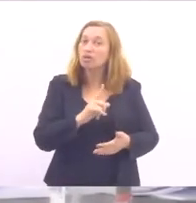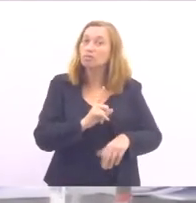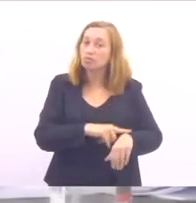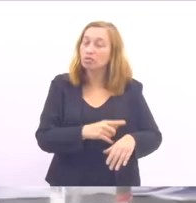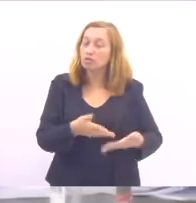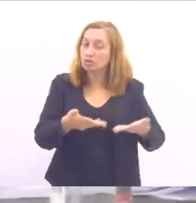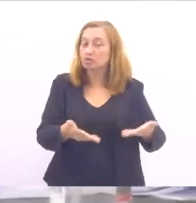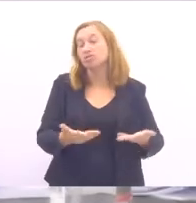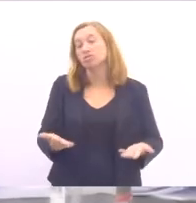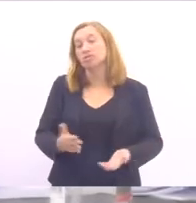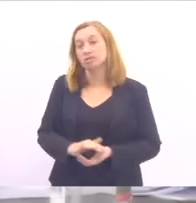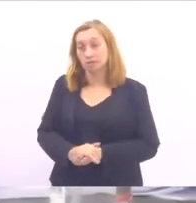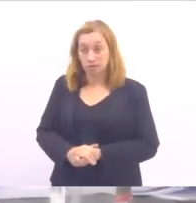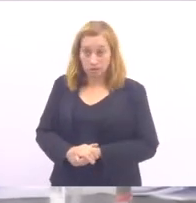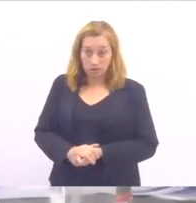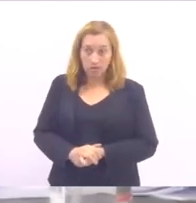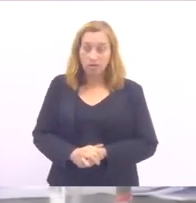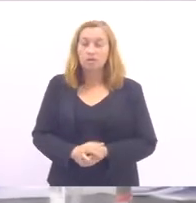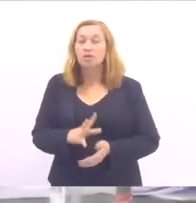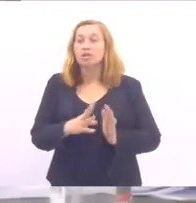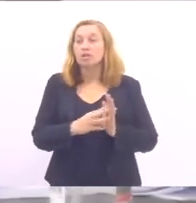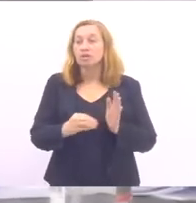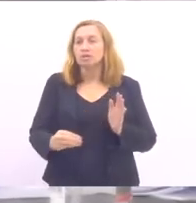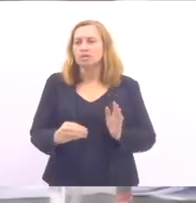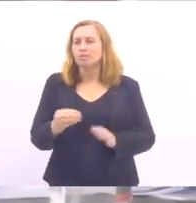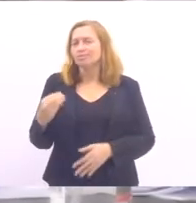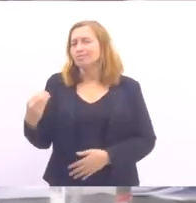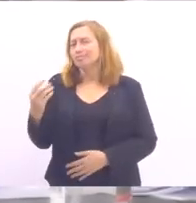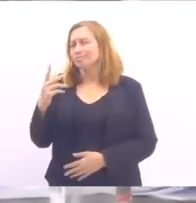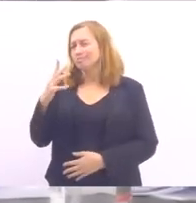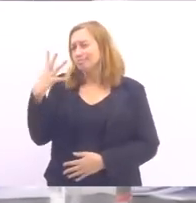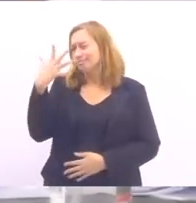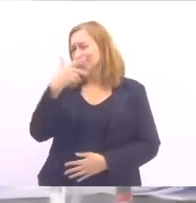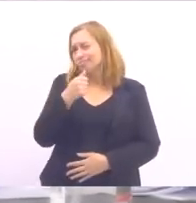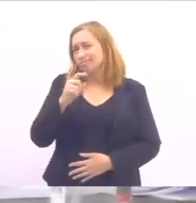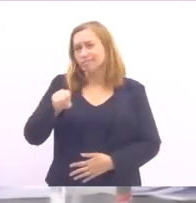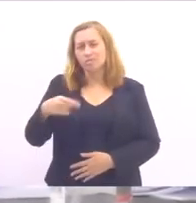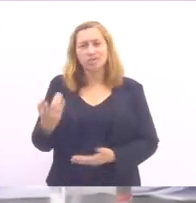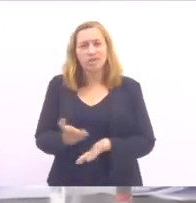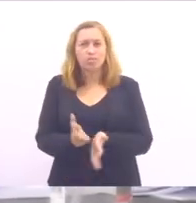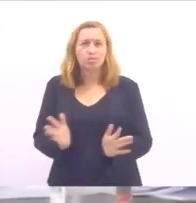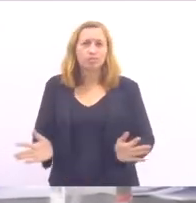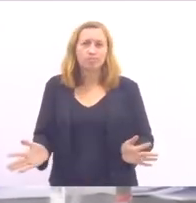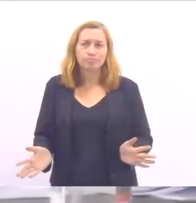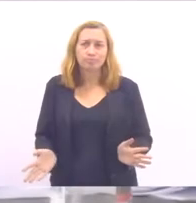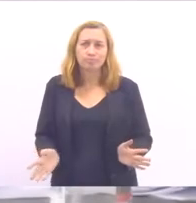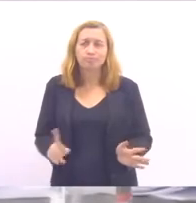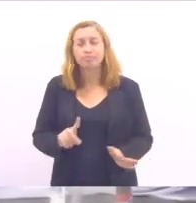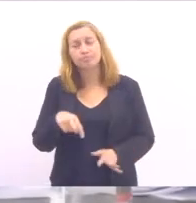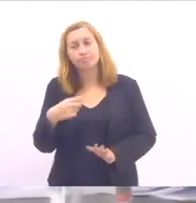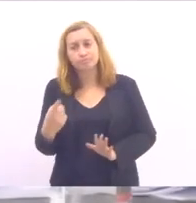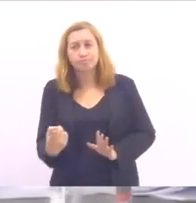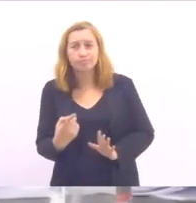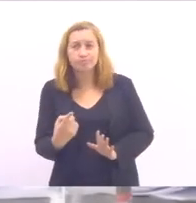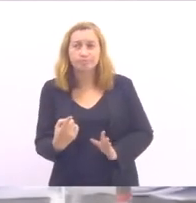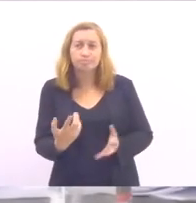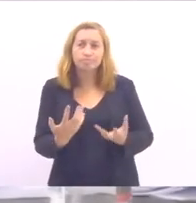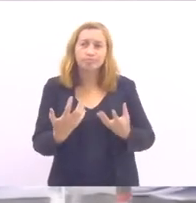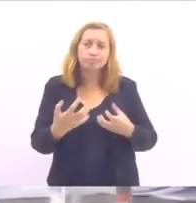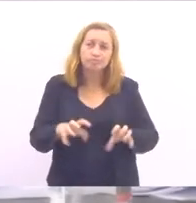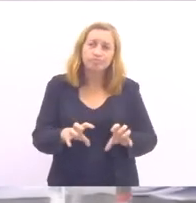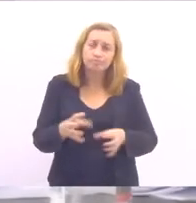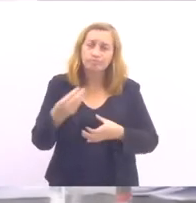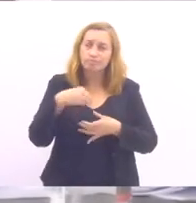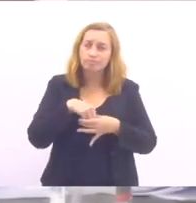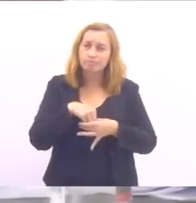tem mais. Aí puseram um modelo que era uma belezura. Depois já não era mais. Aí depois já não queriam mais ser dentro,